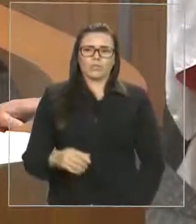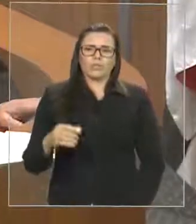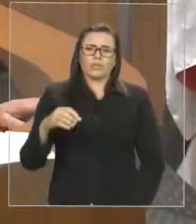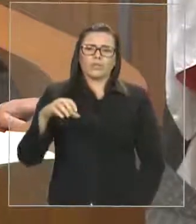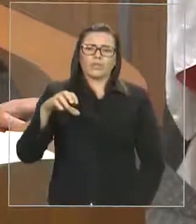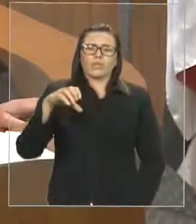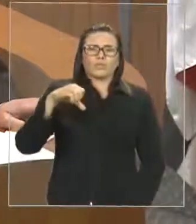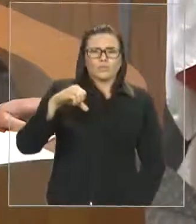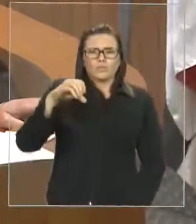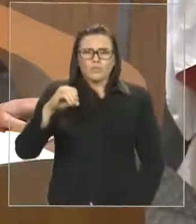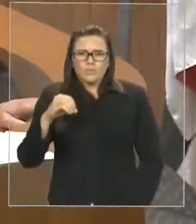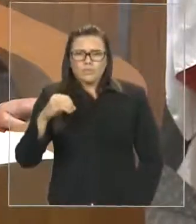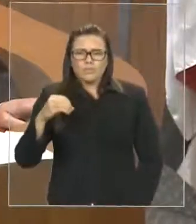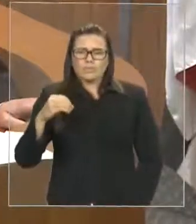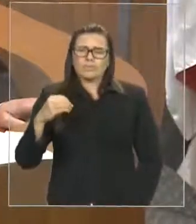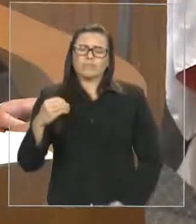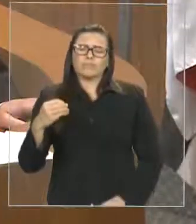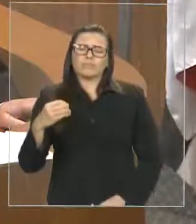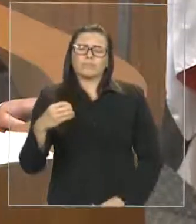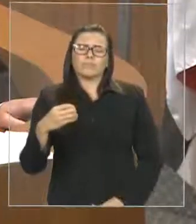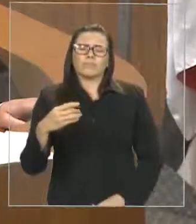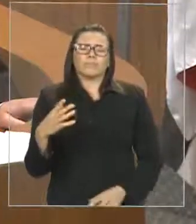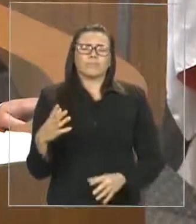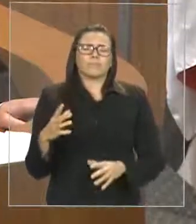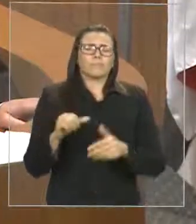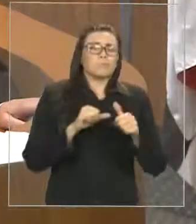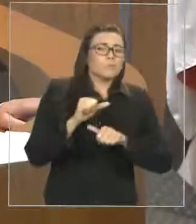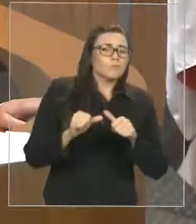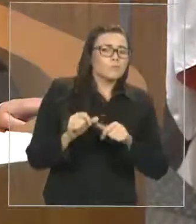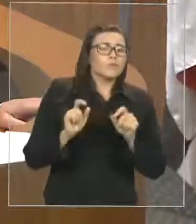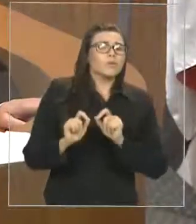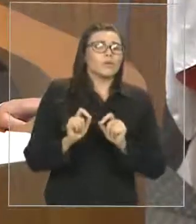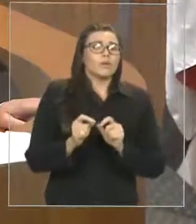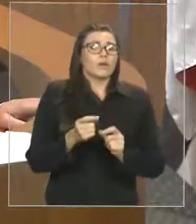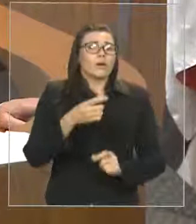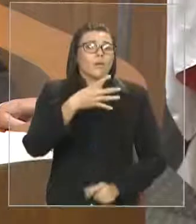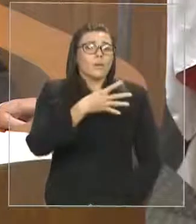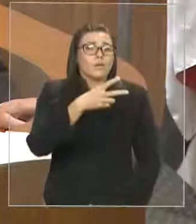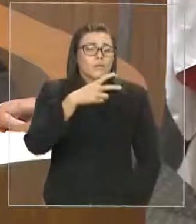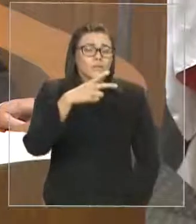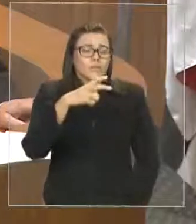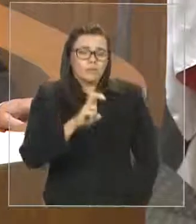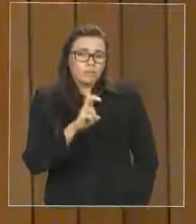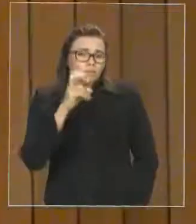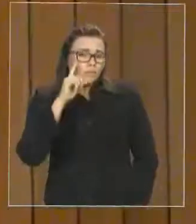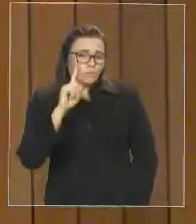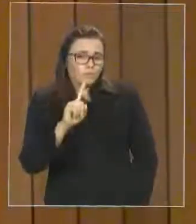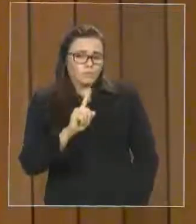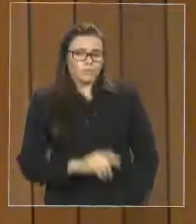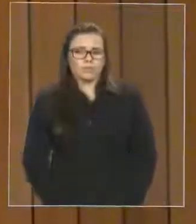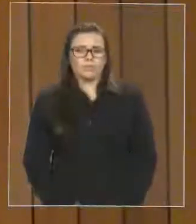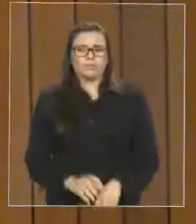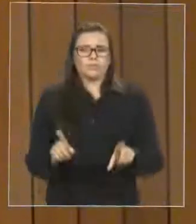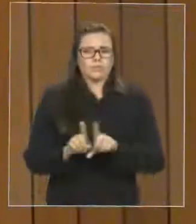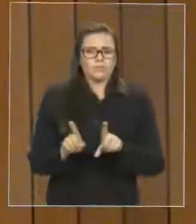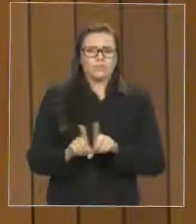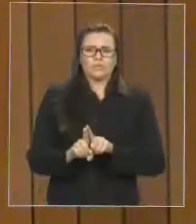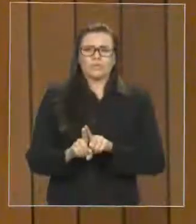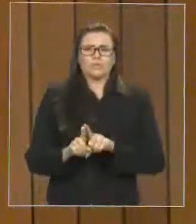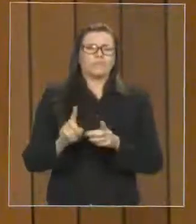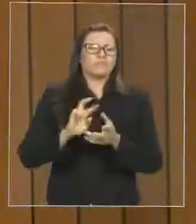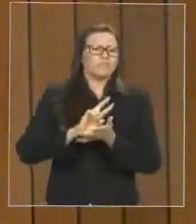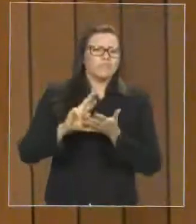dias foi positiva. O fim do financiamento privado de campanha, no meu entender, foi positivo. E também